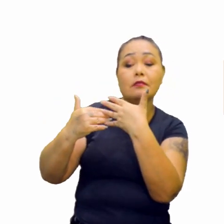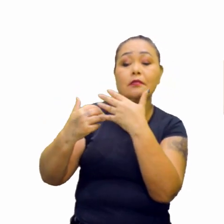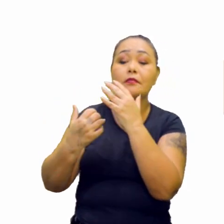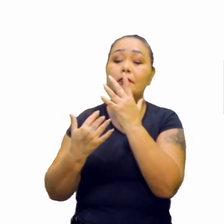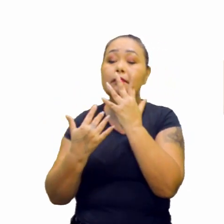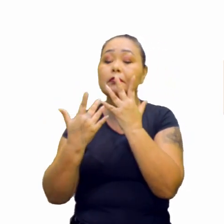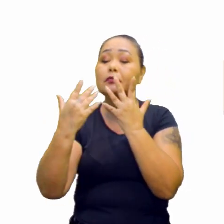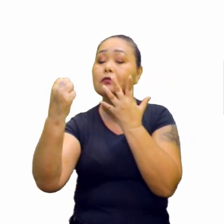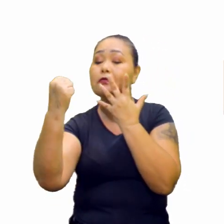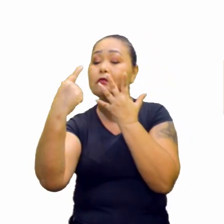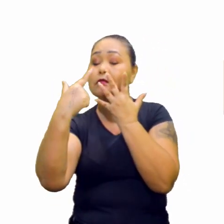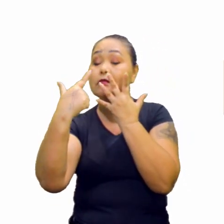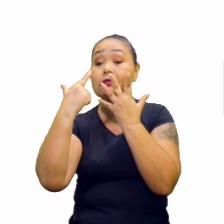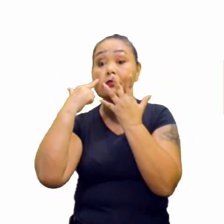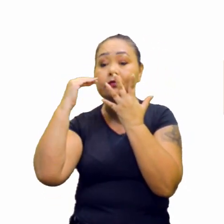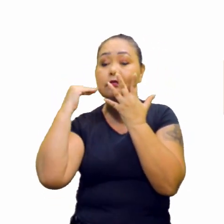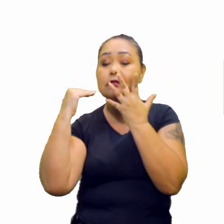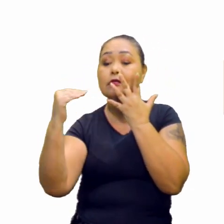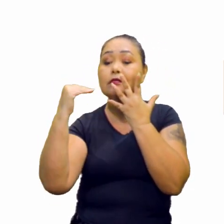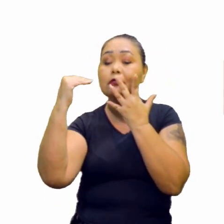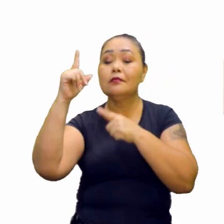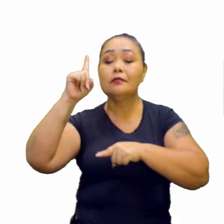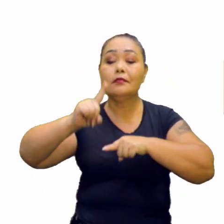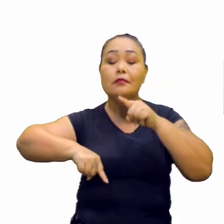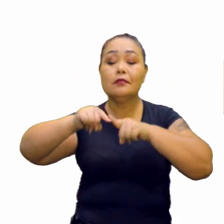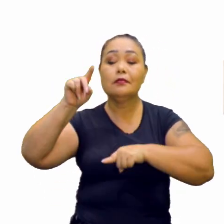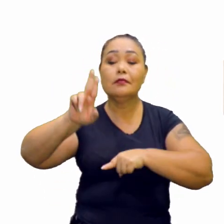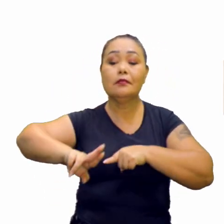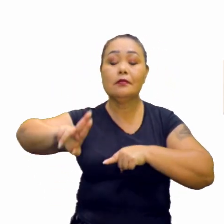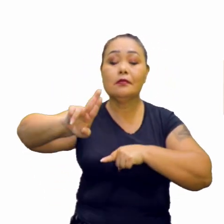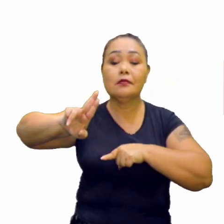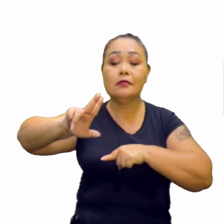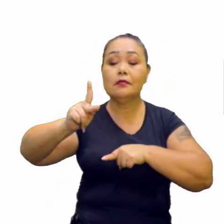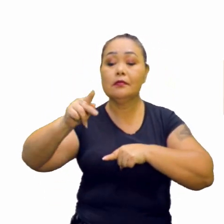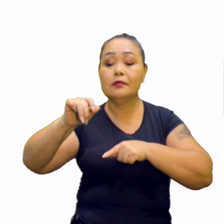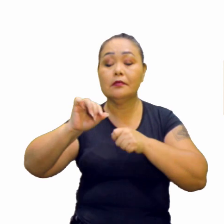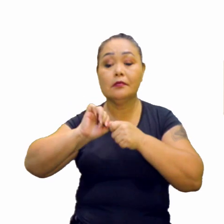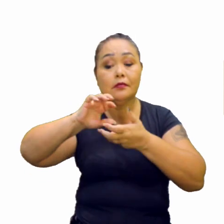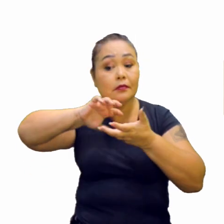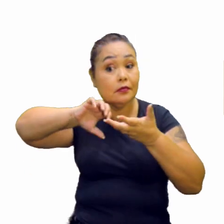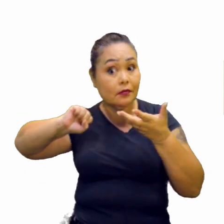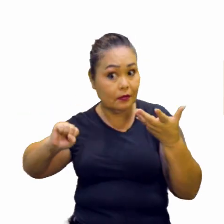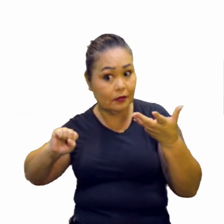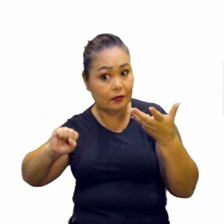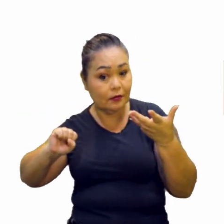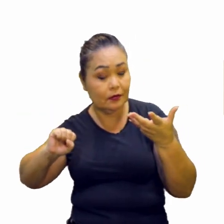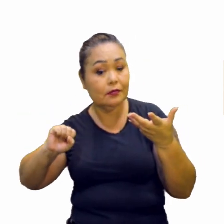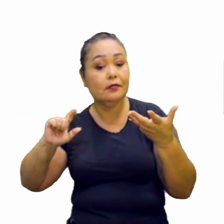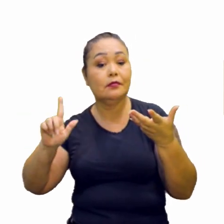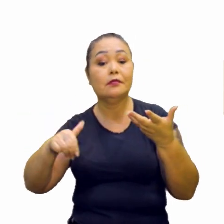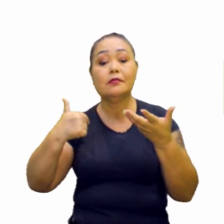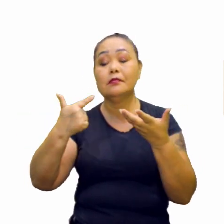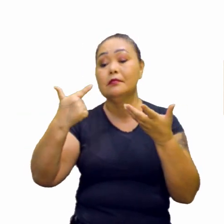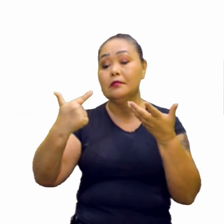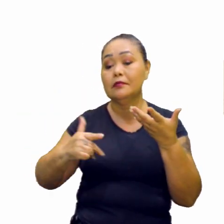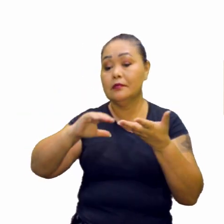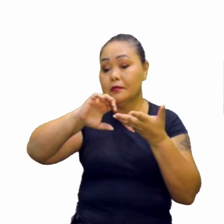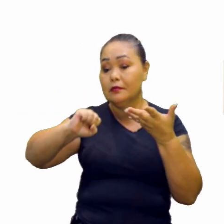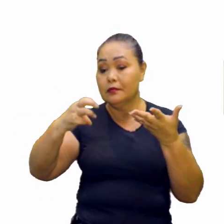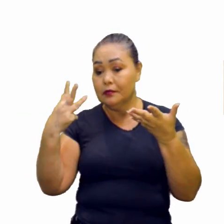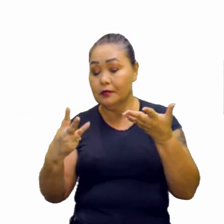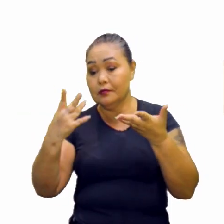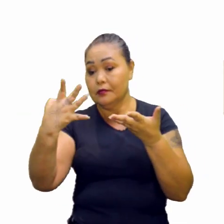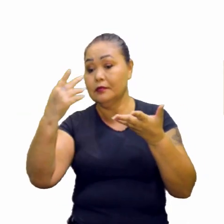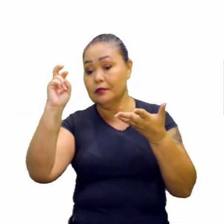e todo esse material utilizado da poda para a estratificação 2, estratificação 3, 4 e